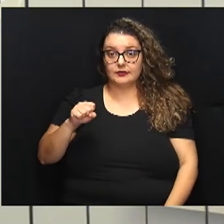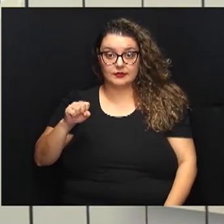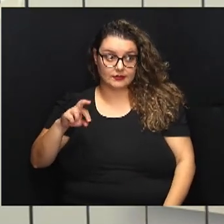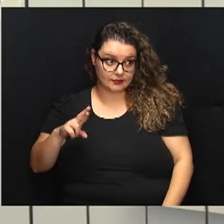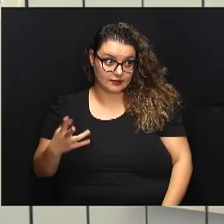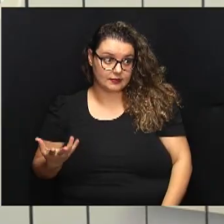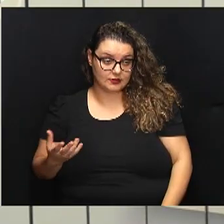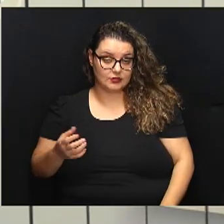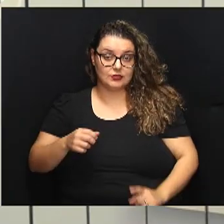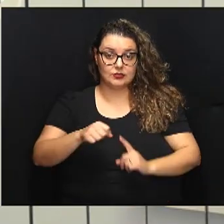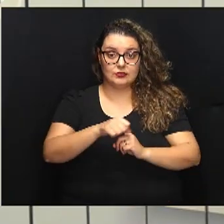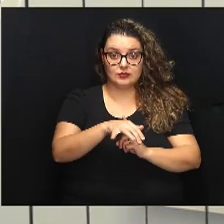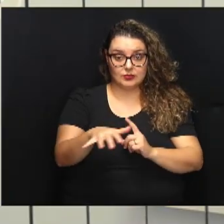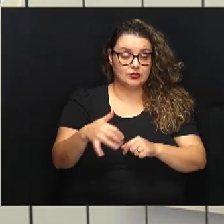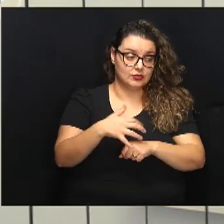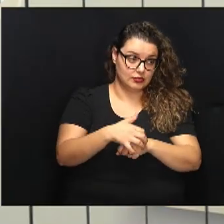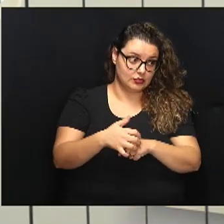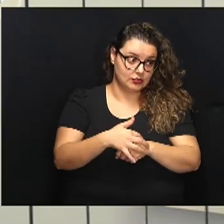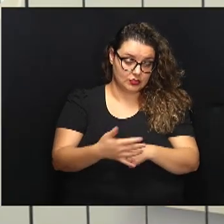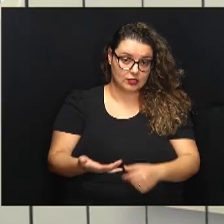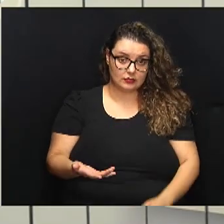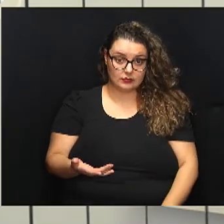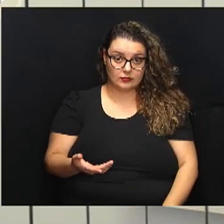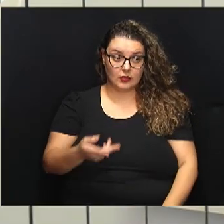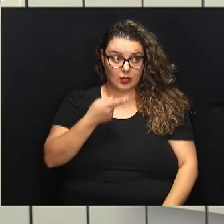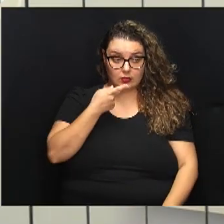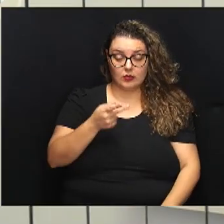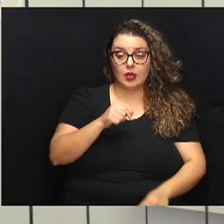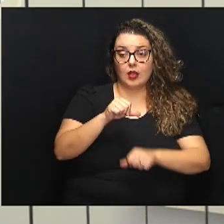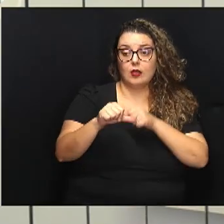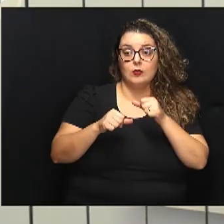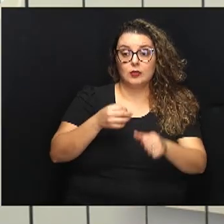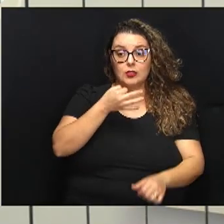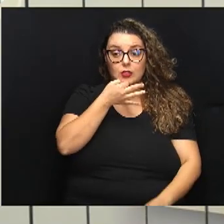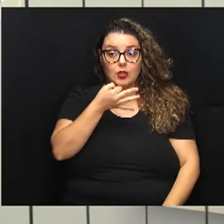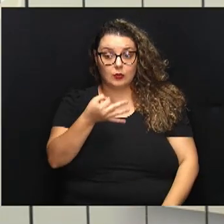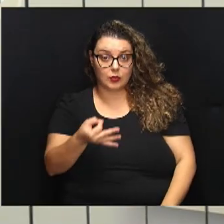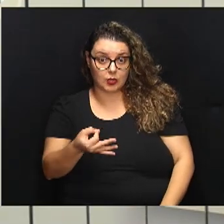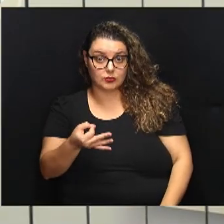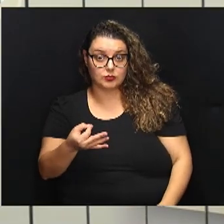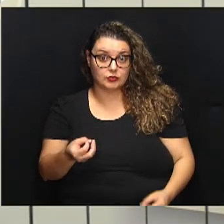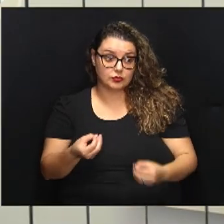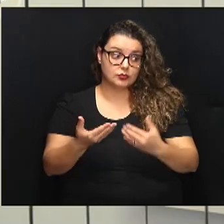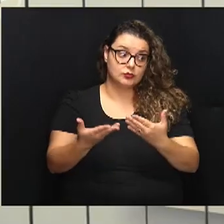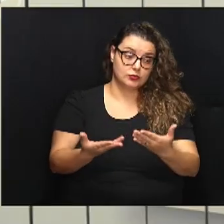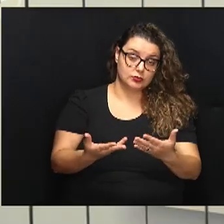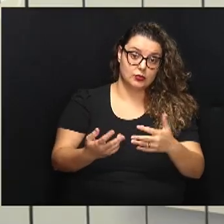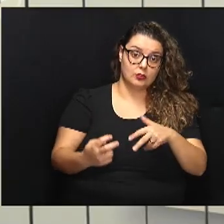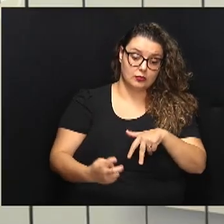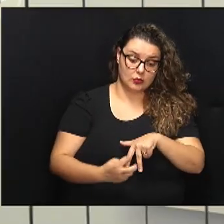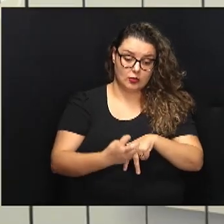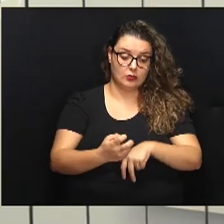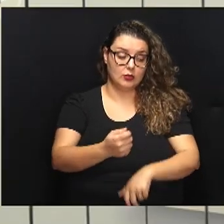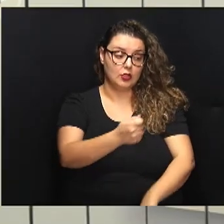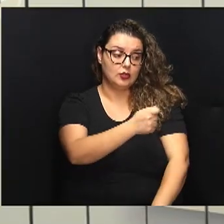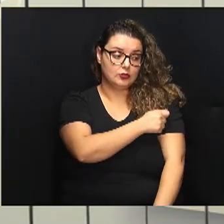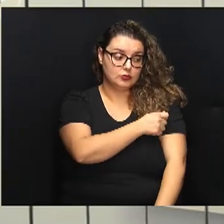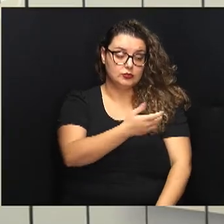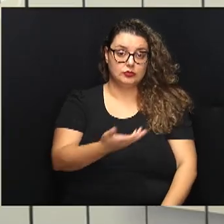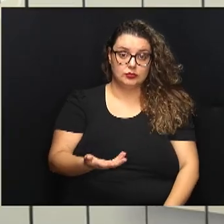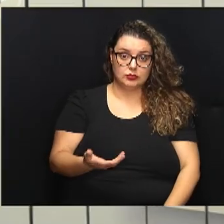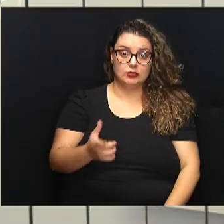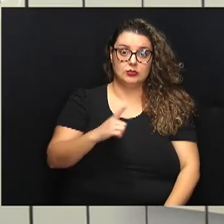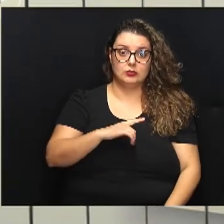falam acabam muitas vezes moldando opiniões, trazem uma voz de autoridade, né? Tem uma